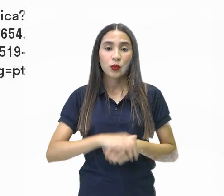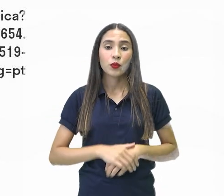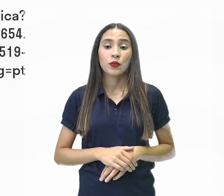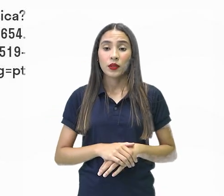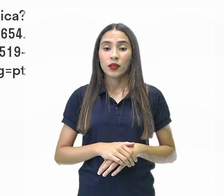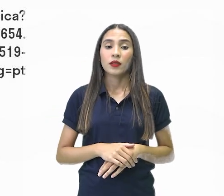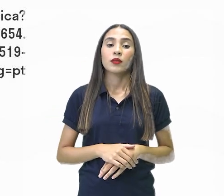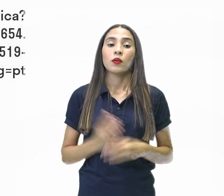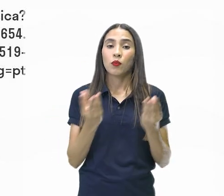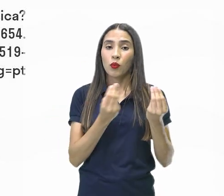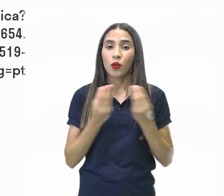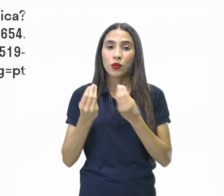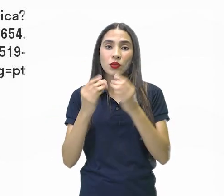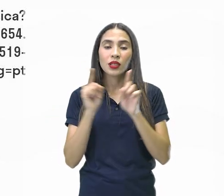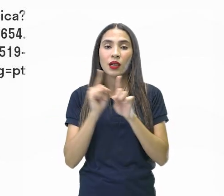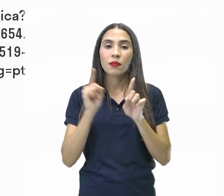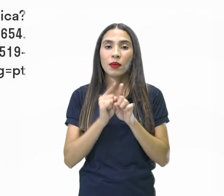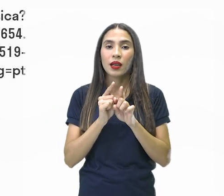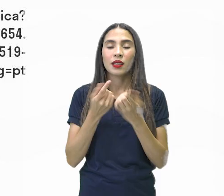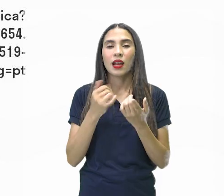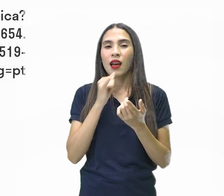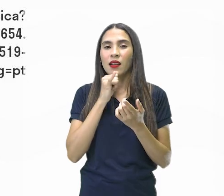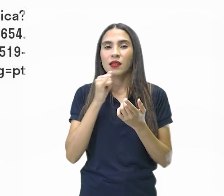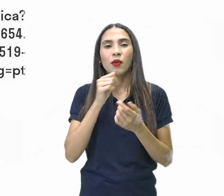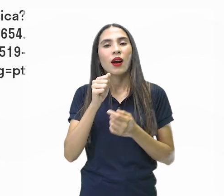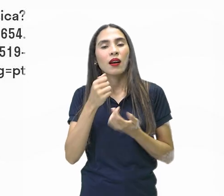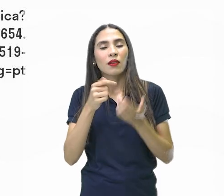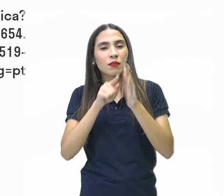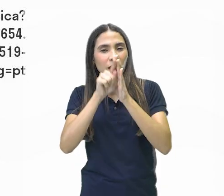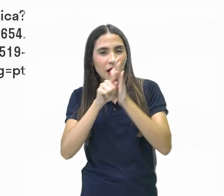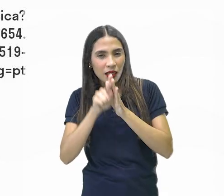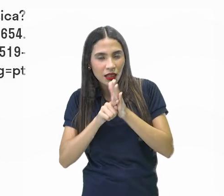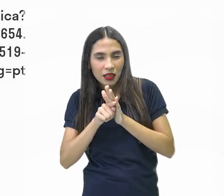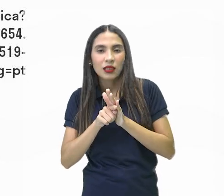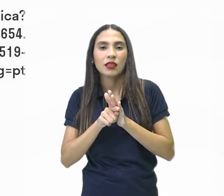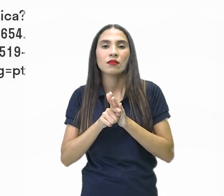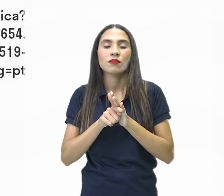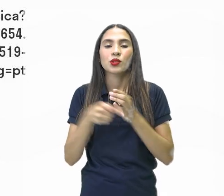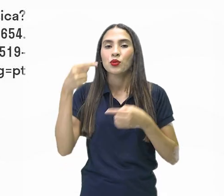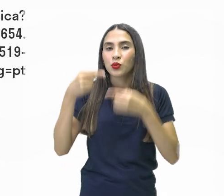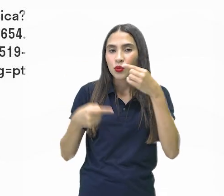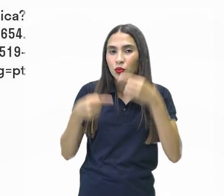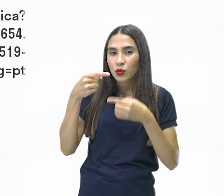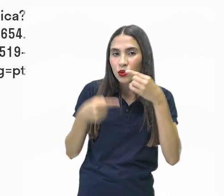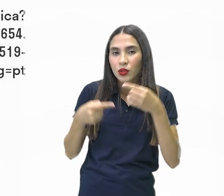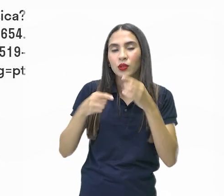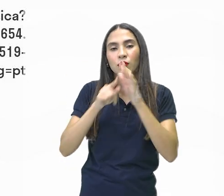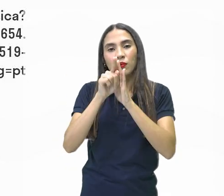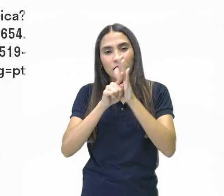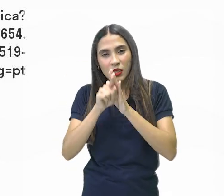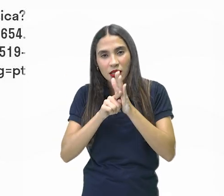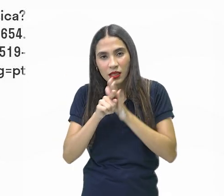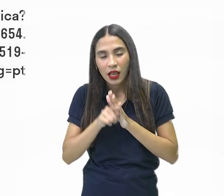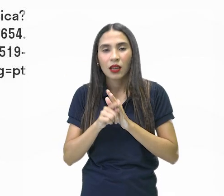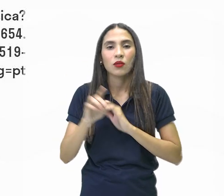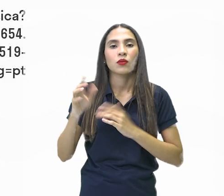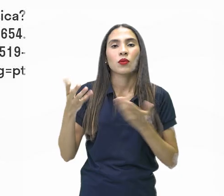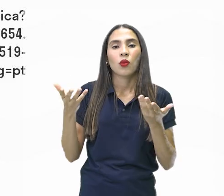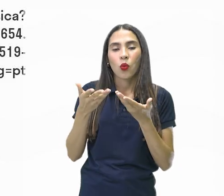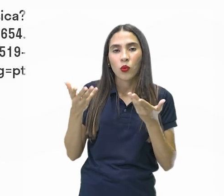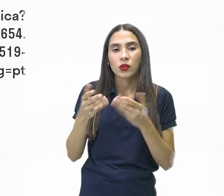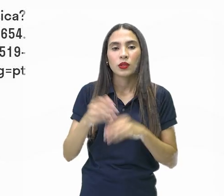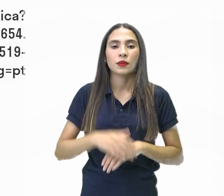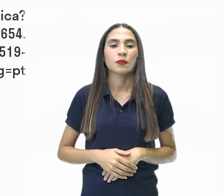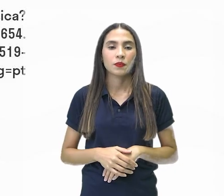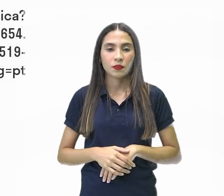mundo, sendo que muitos estão aí nessa fronteira da pesquisa atual, ou seja, estão aí sendo pesquisados nos